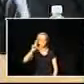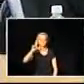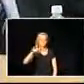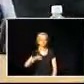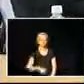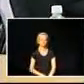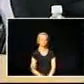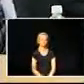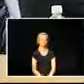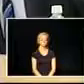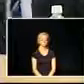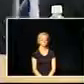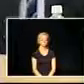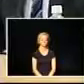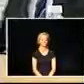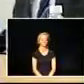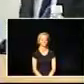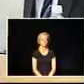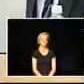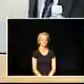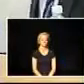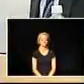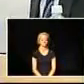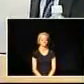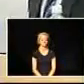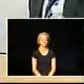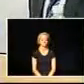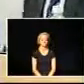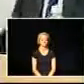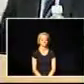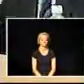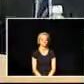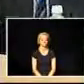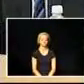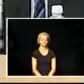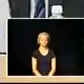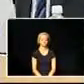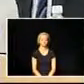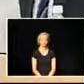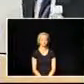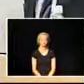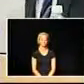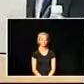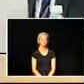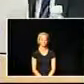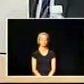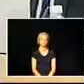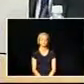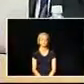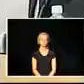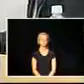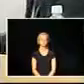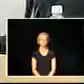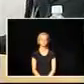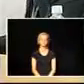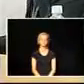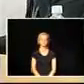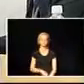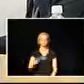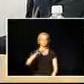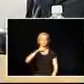Irmãos Correia. Artigo 1º, passa a denominar-se Praça Irmãos Correia, área localizada na rua